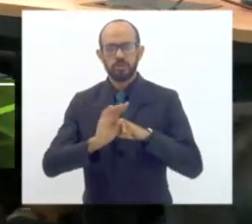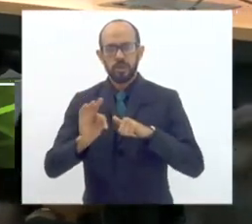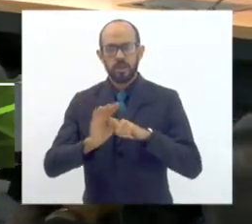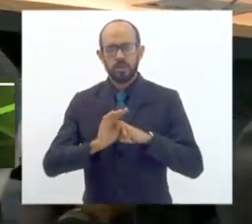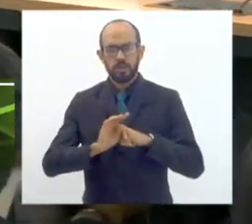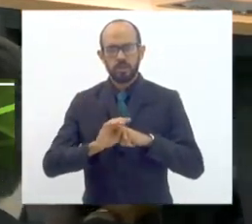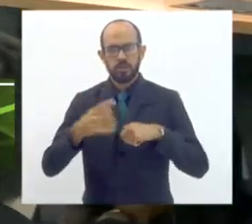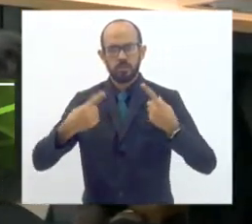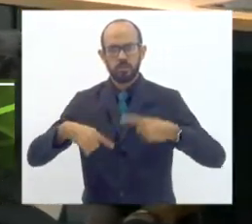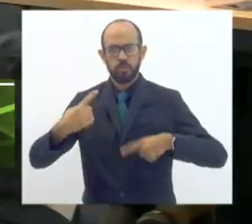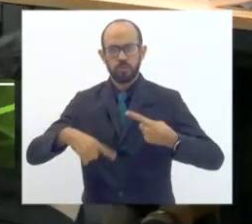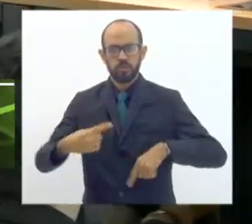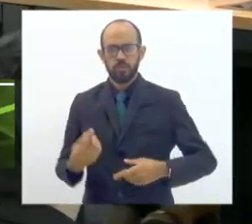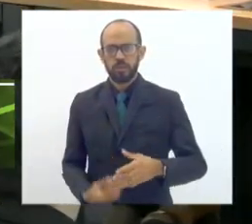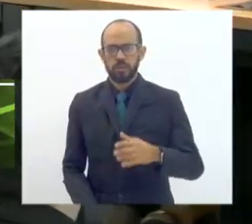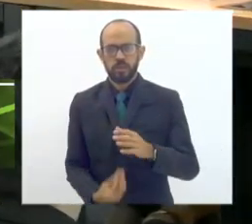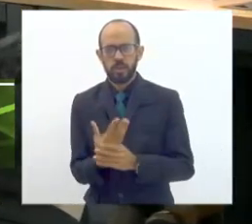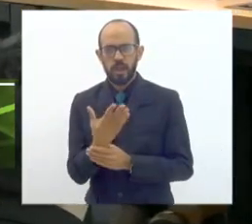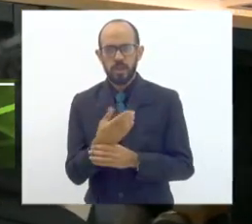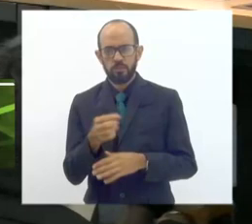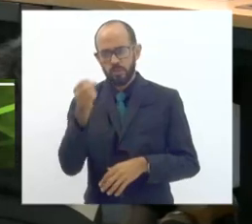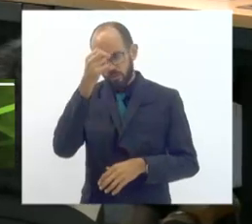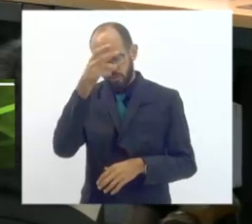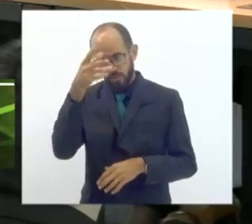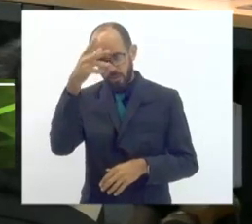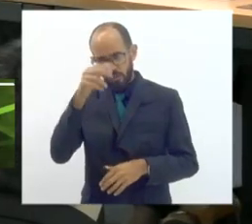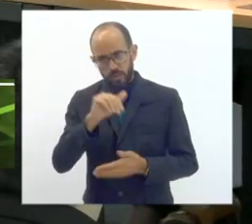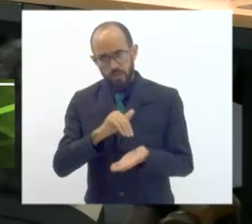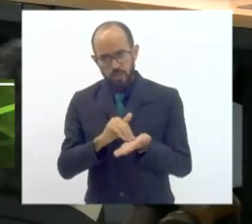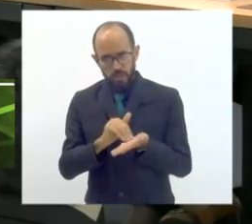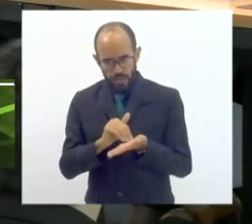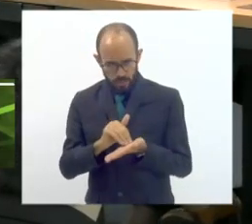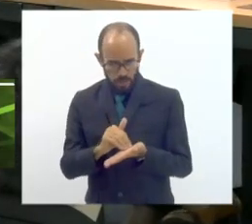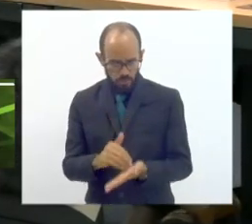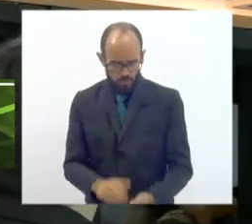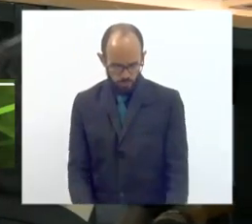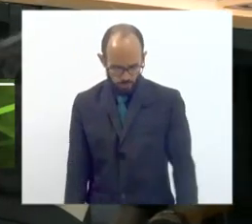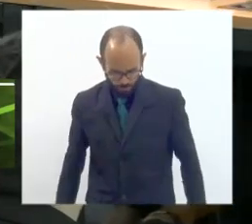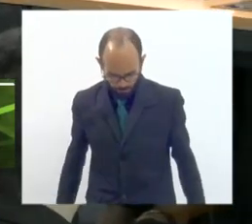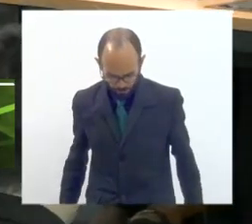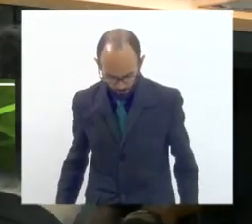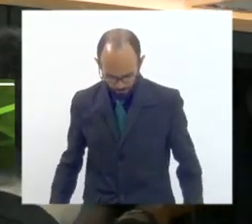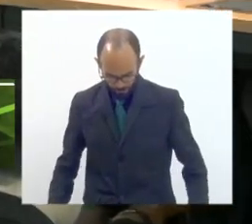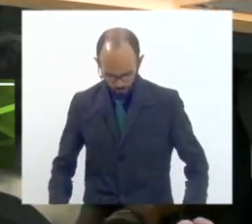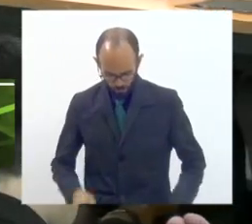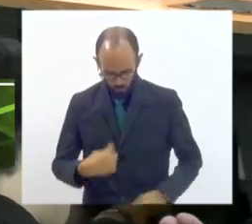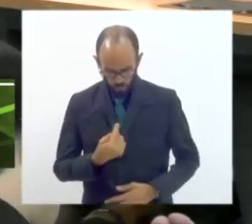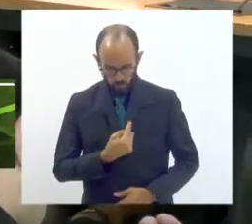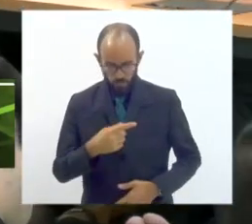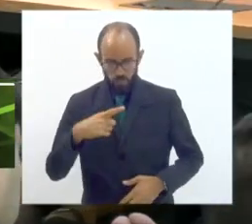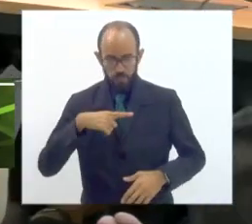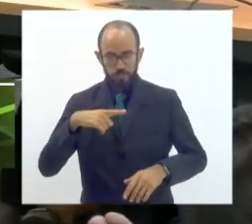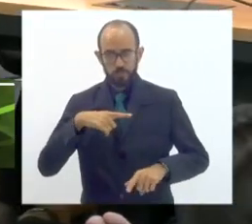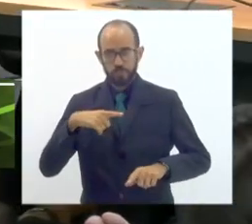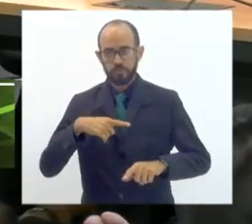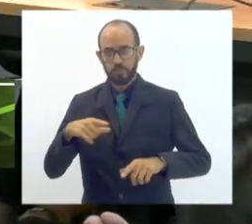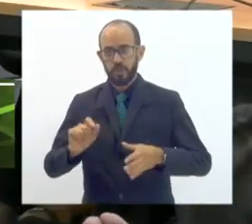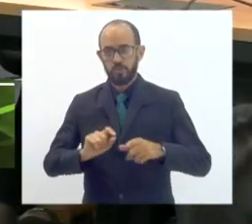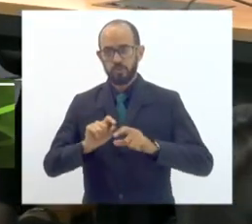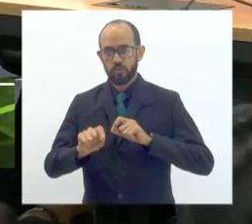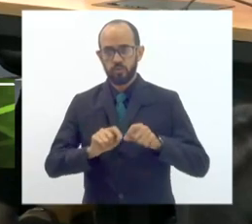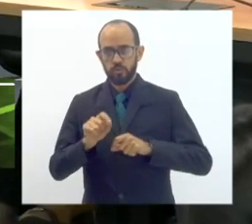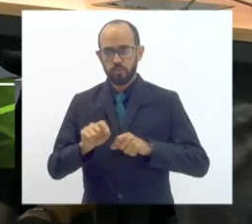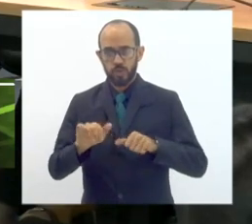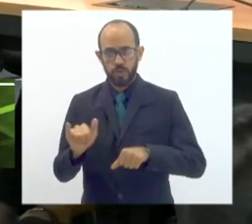são definidas pelos prefeitos e pelos secretários. Nós somos um arranjo